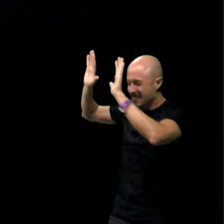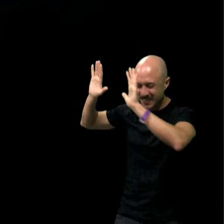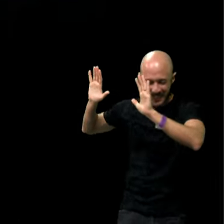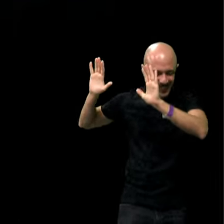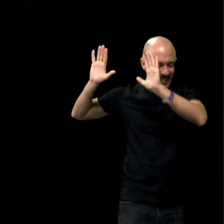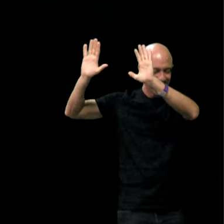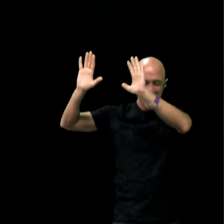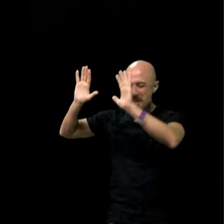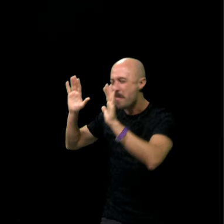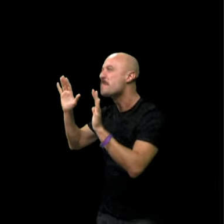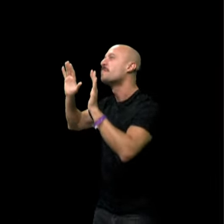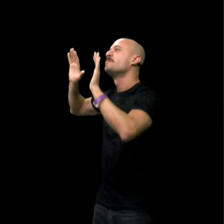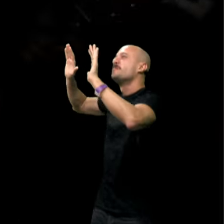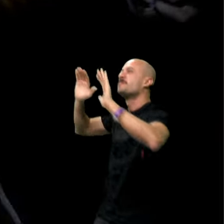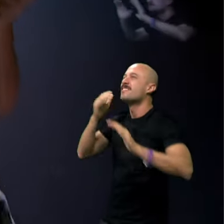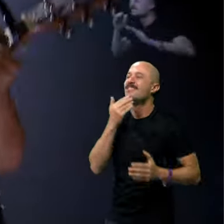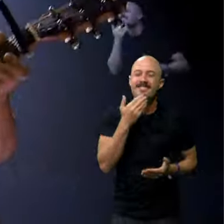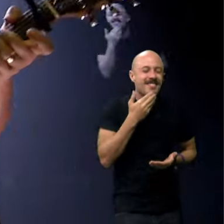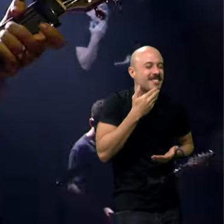poderoso,